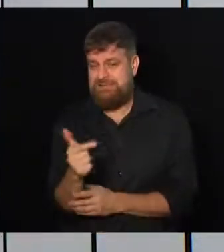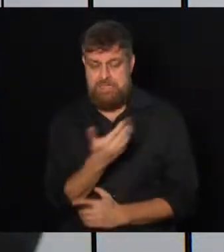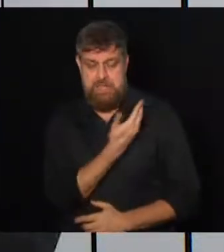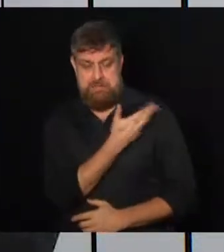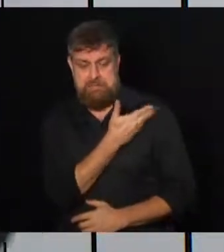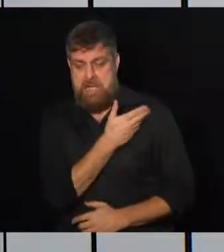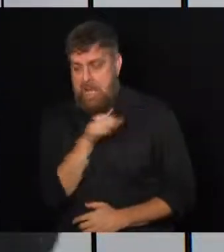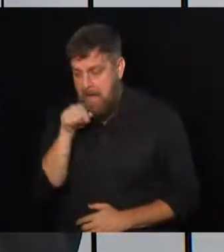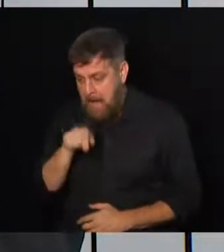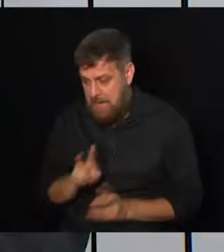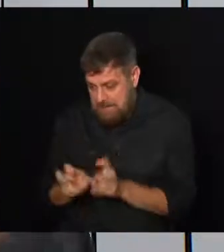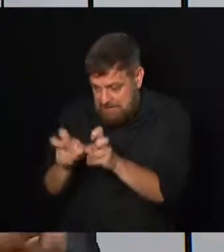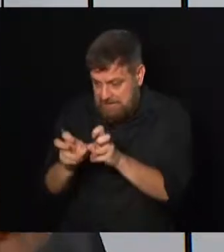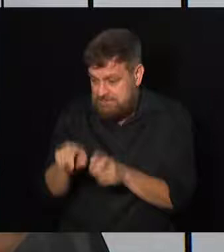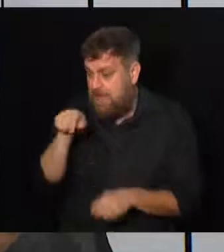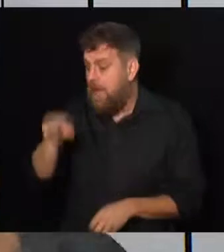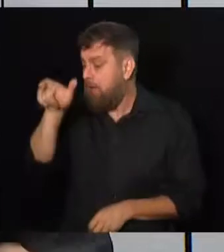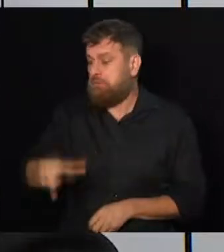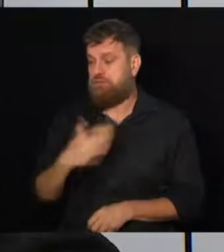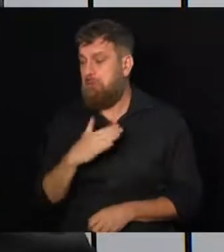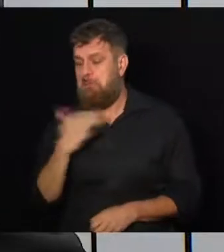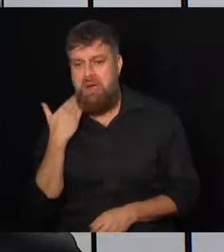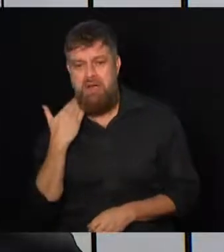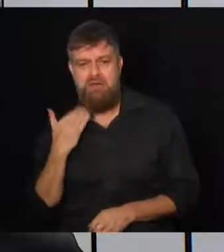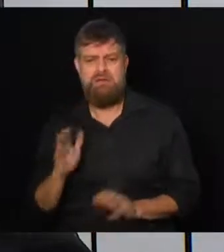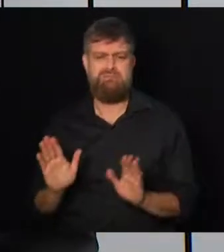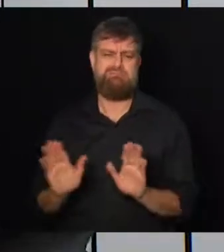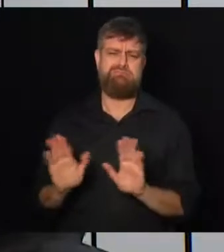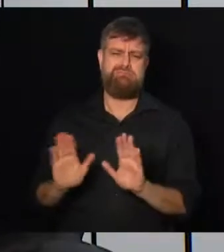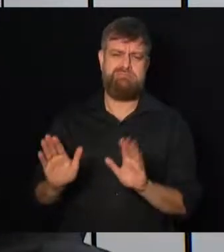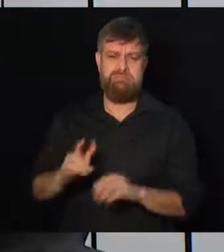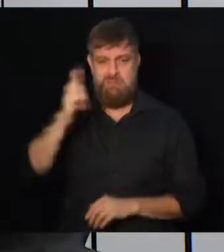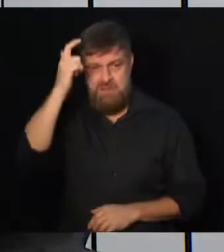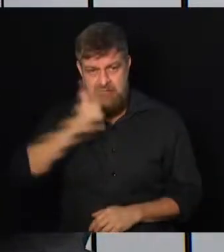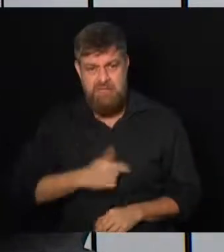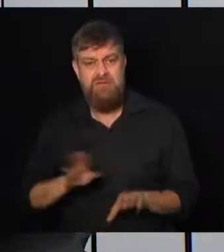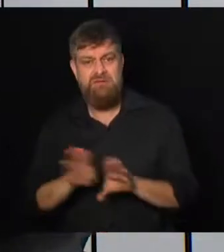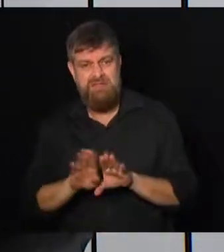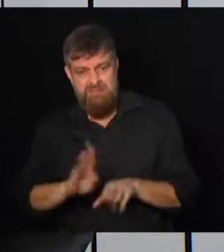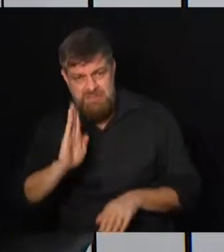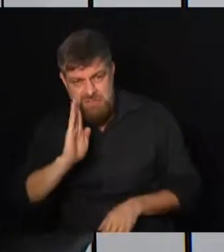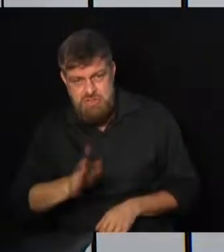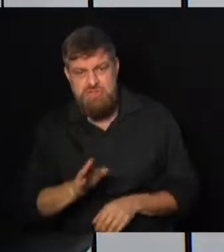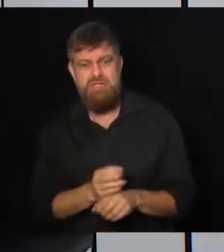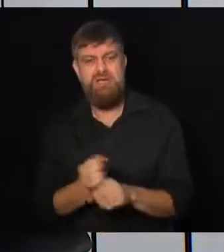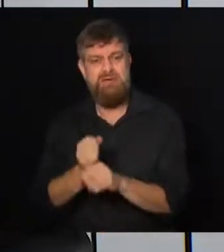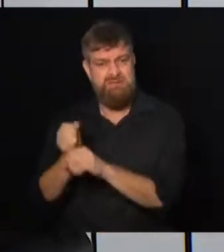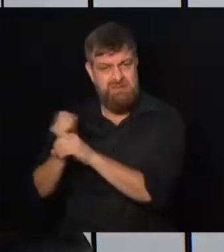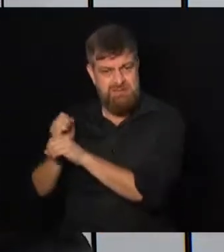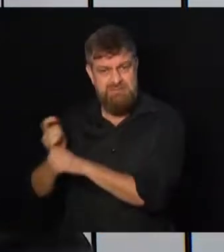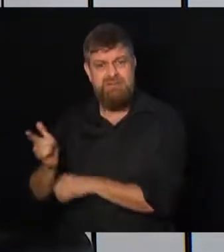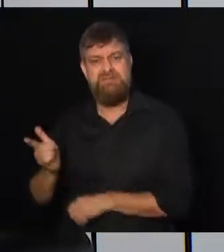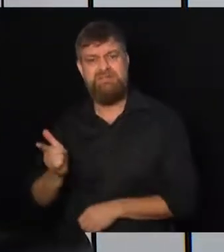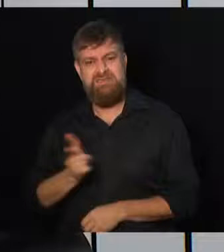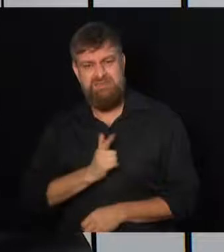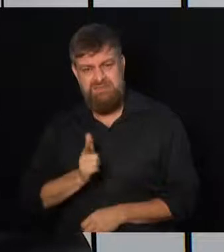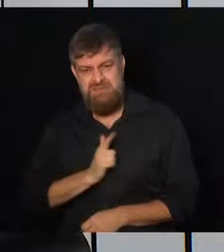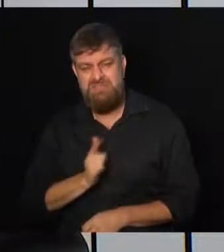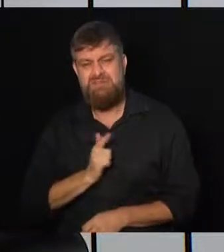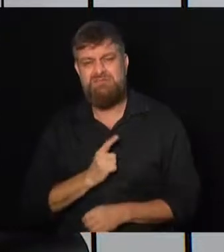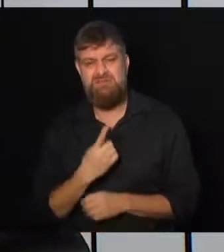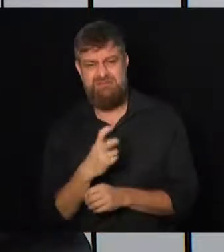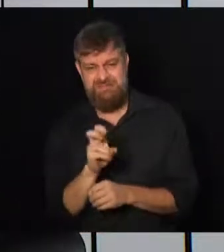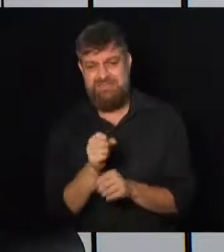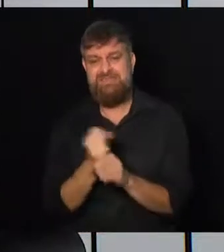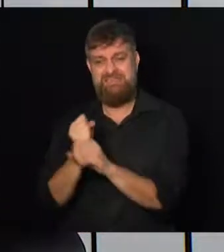do caminho, acabou, porque normalmente acontece isso. Eu também passei por isso, viu, doutor? Há muito tempo atrás, Jorge se lembra, foi há uns 10, 15